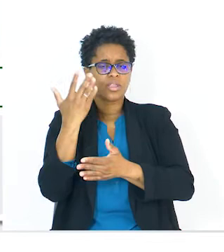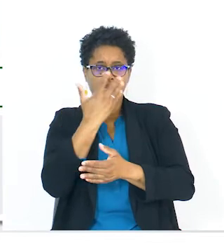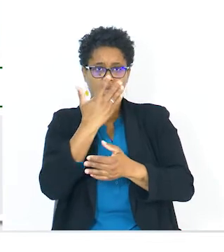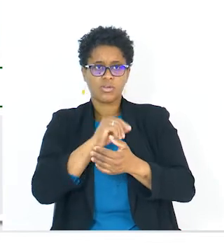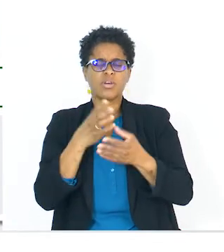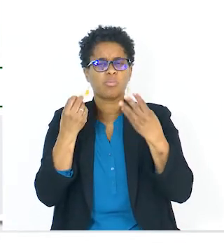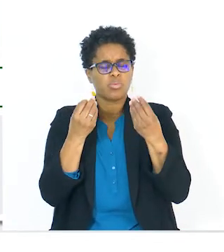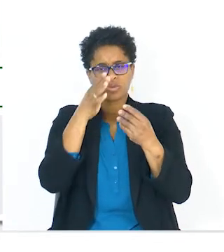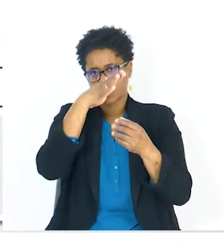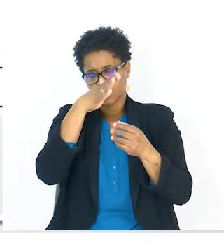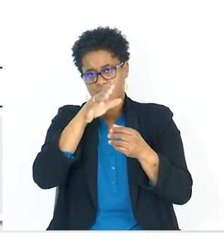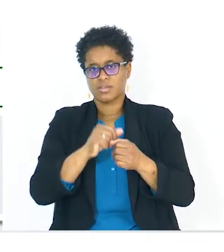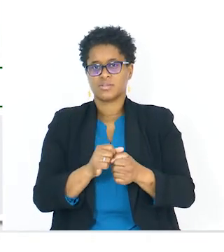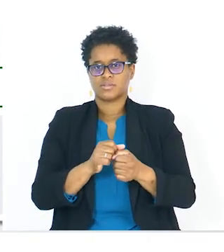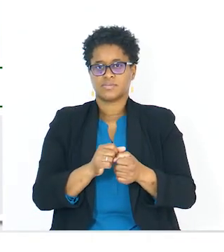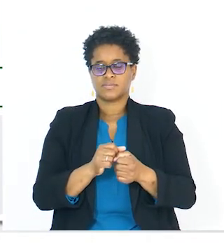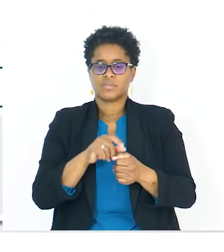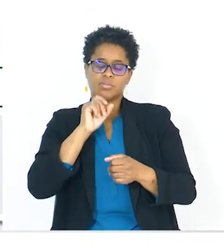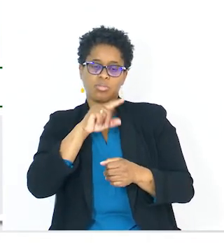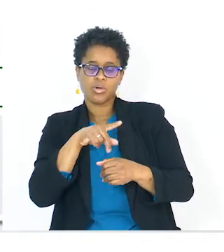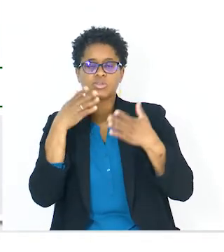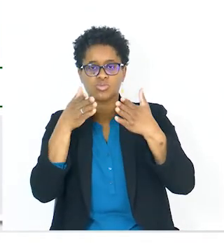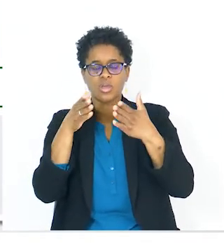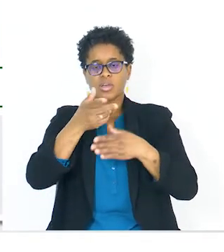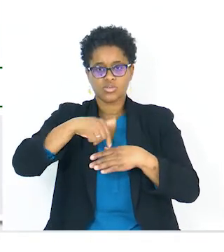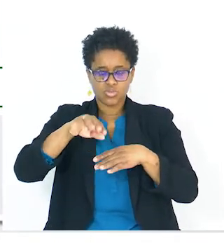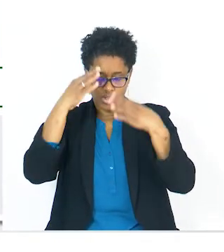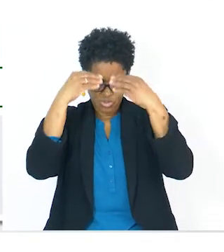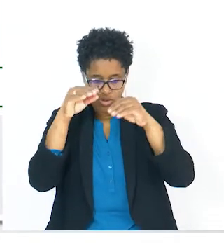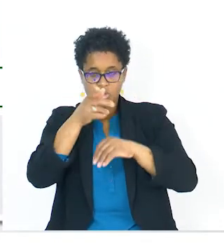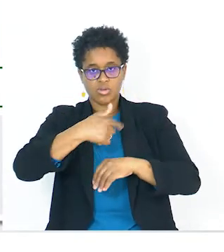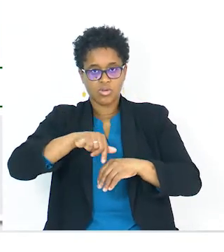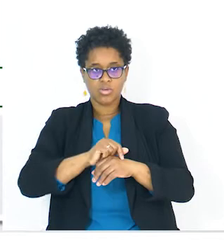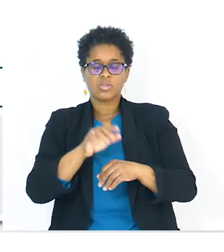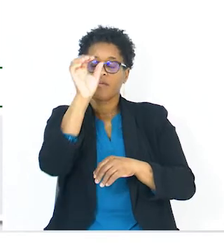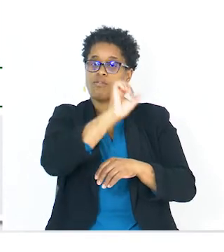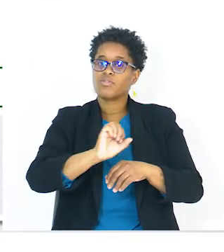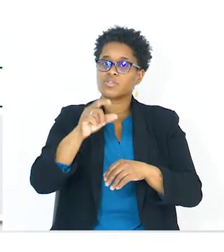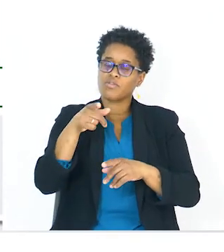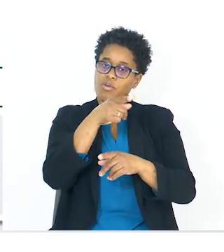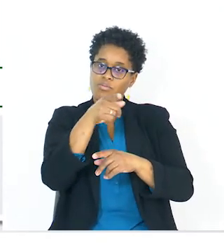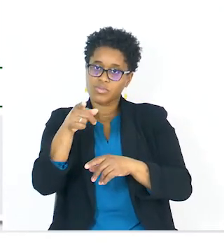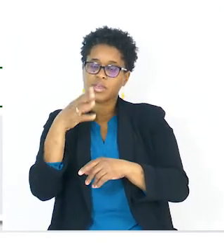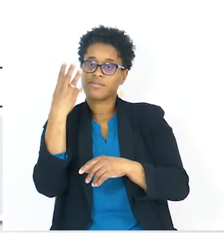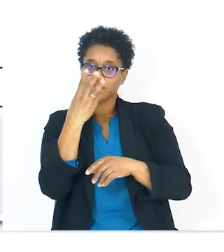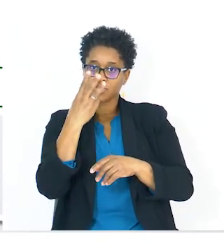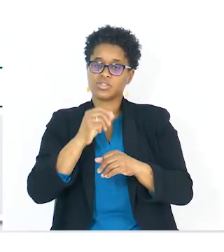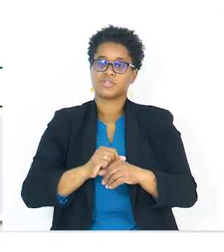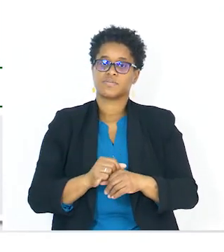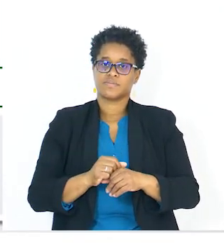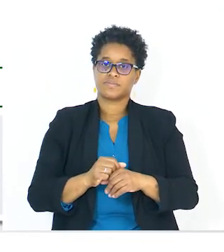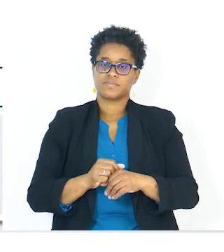a aula várias atividades que podem nos ajudar na nossa educação. Então, vocês vão apontar